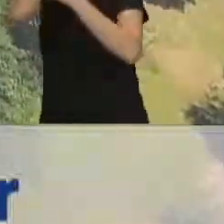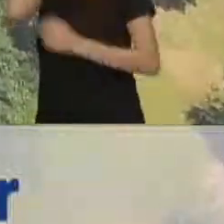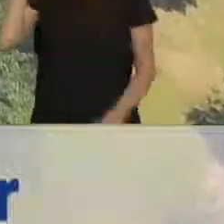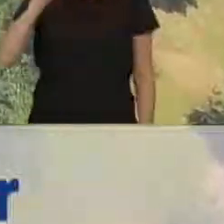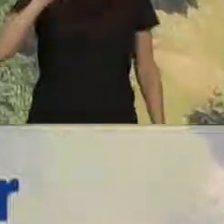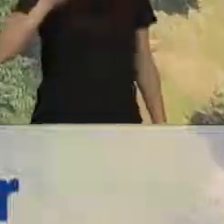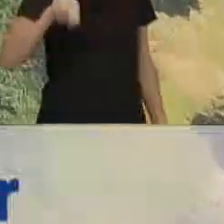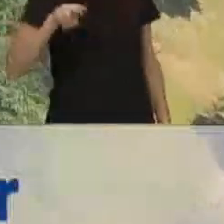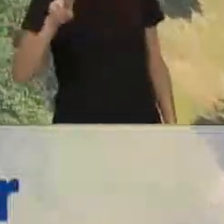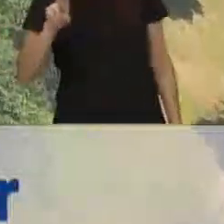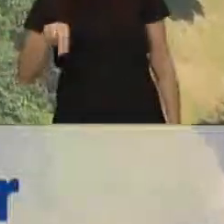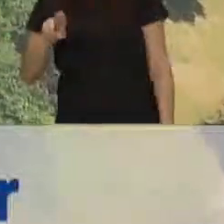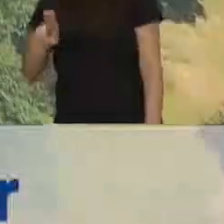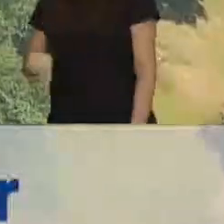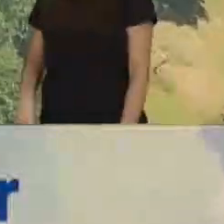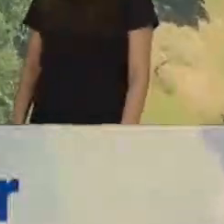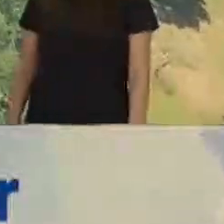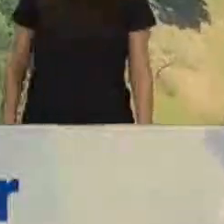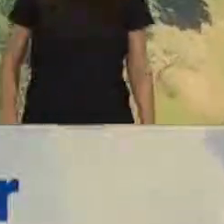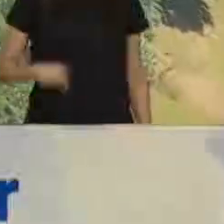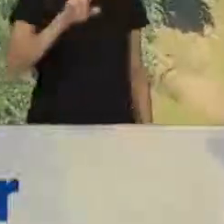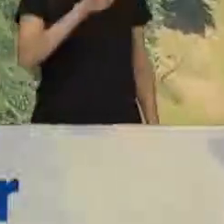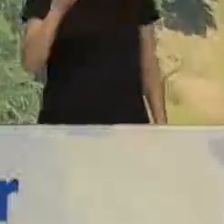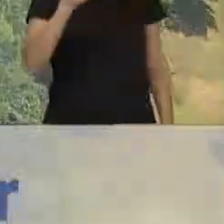nunca vou te esquecer.